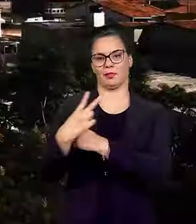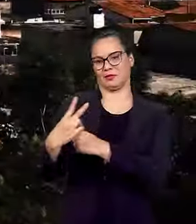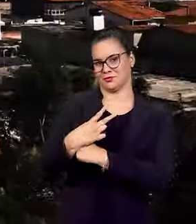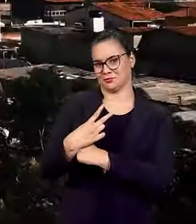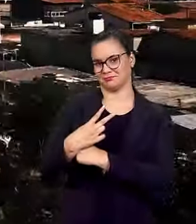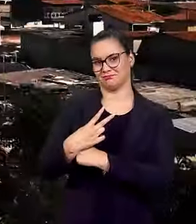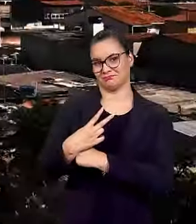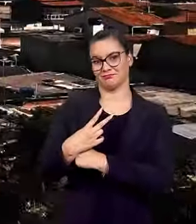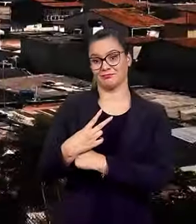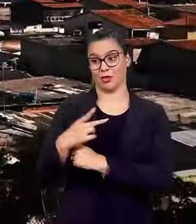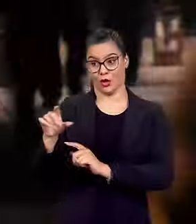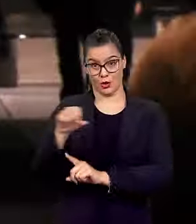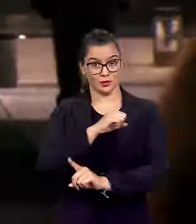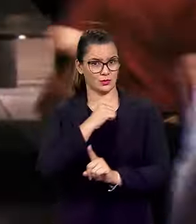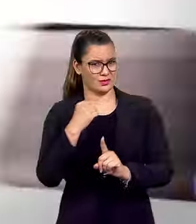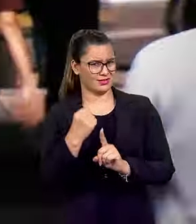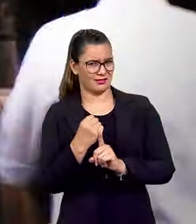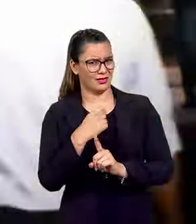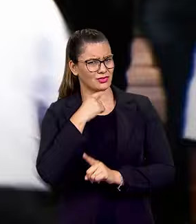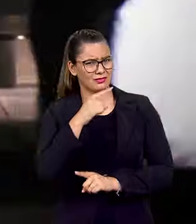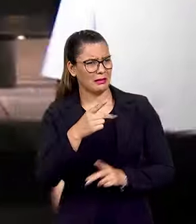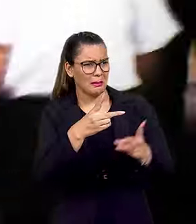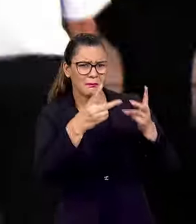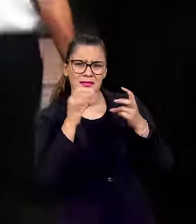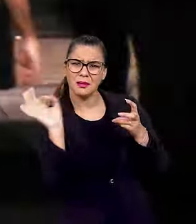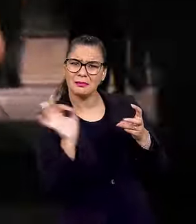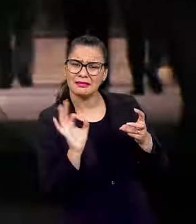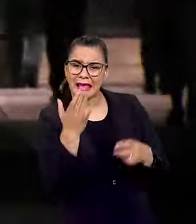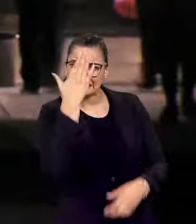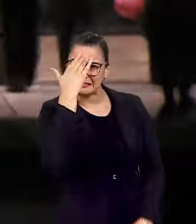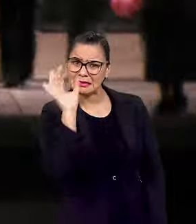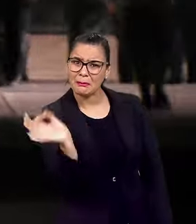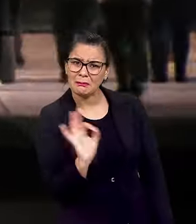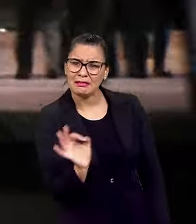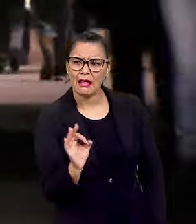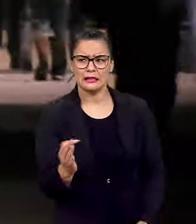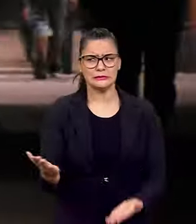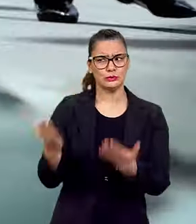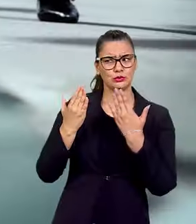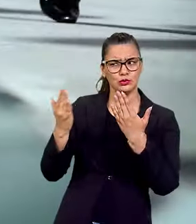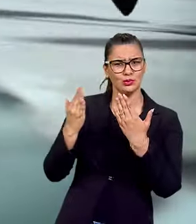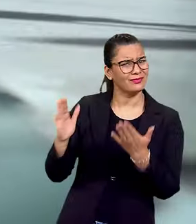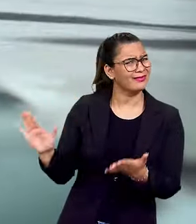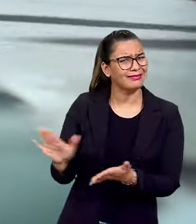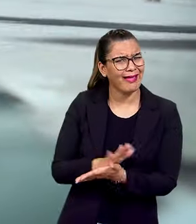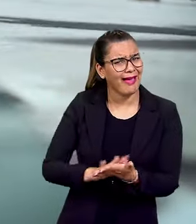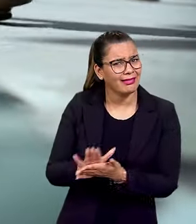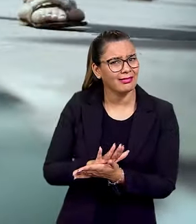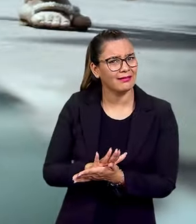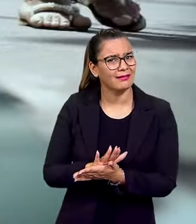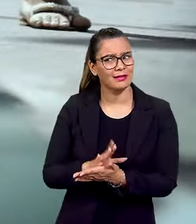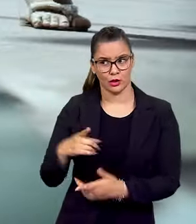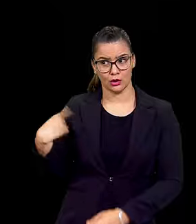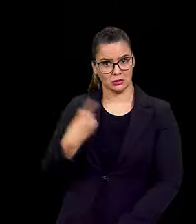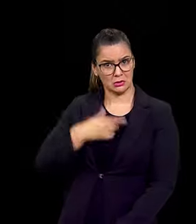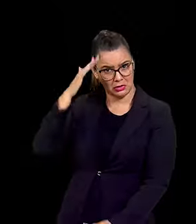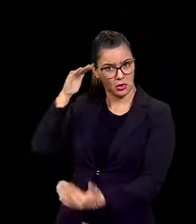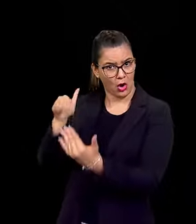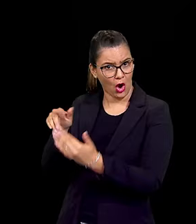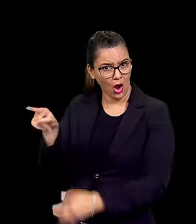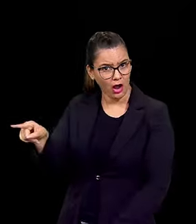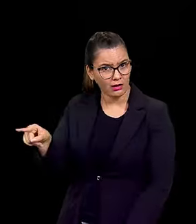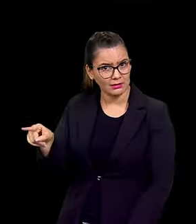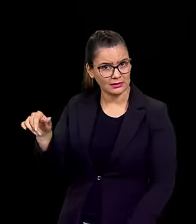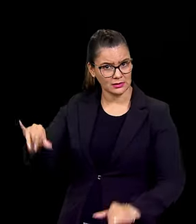sentir mais protegidos. E como sociedade, será que ninguém ouve nada, sabe de nada, desconfia de nada?